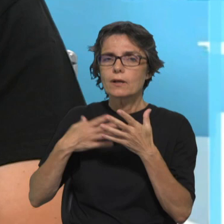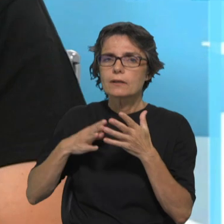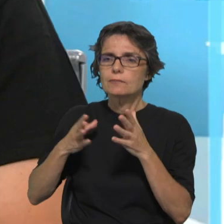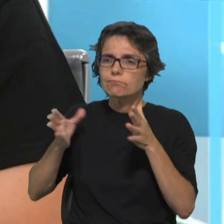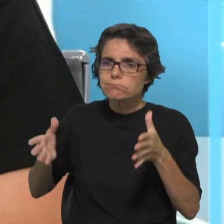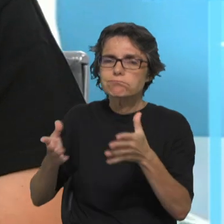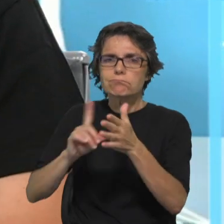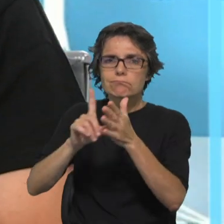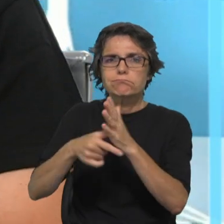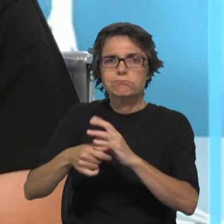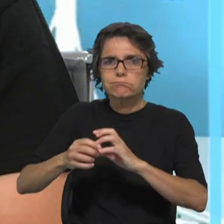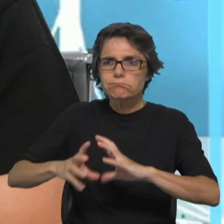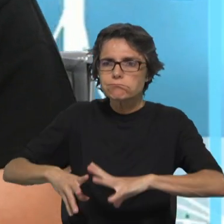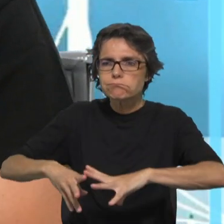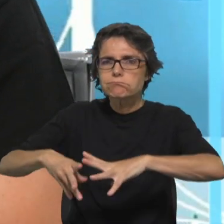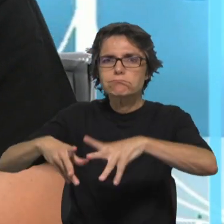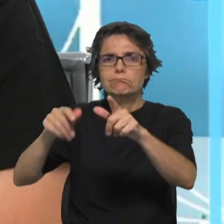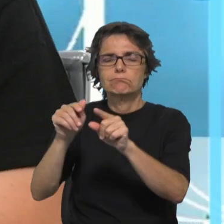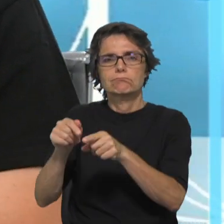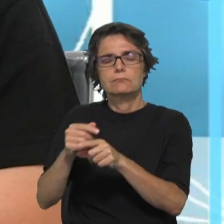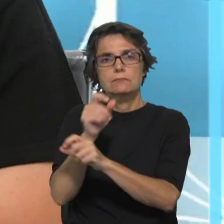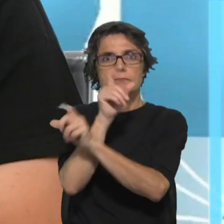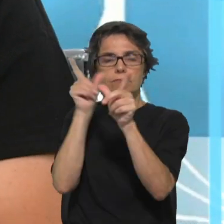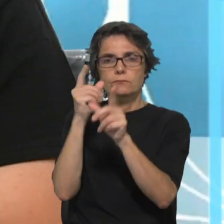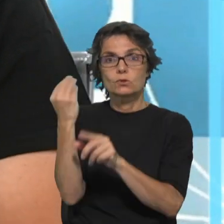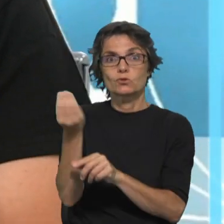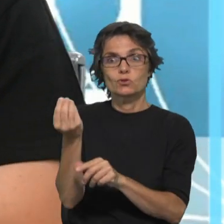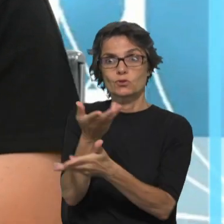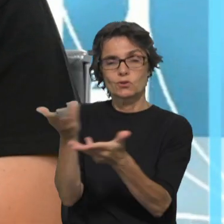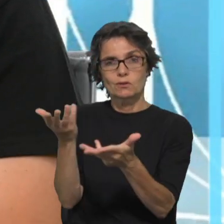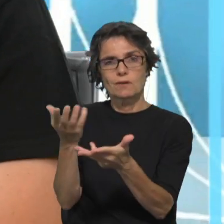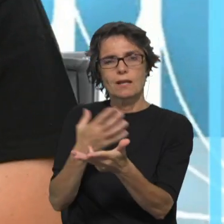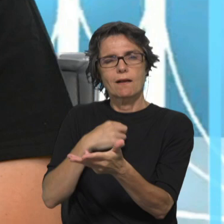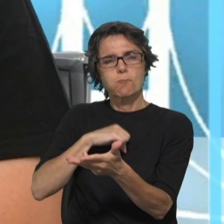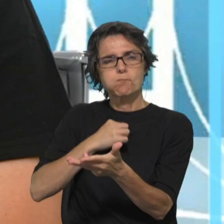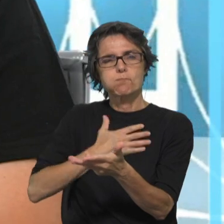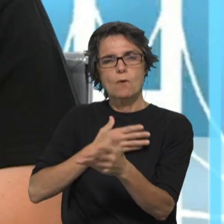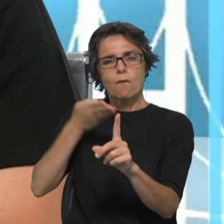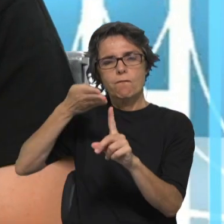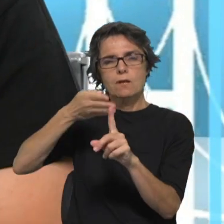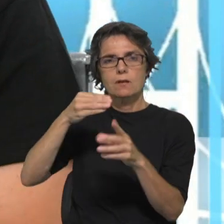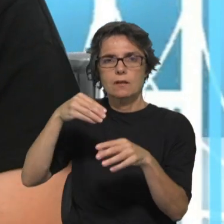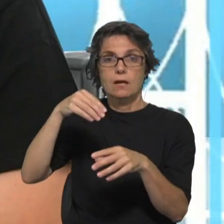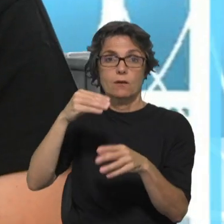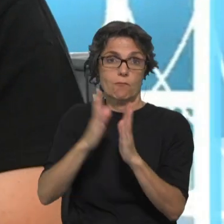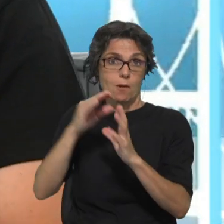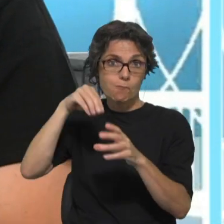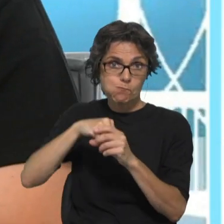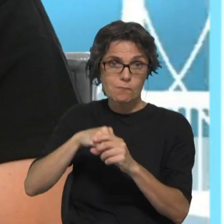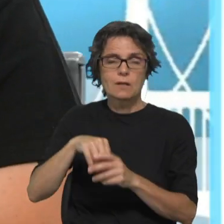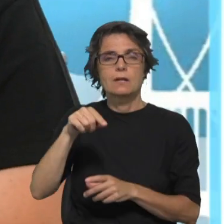este projeto, fazer despertar os jovens para o ser missionário dentro da Igreja, não é? E isso é uma